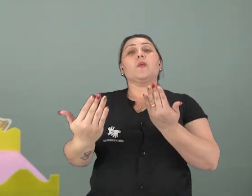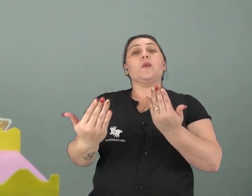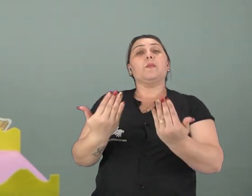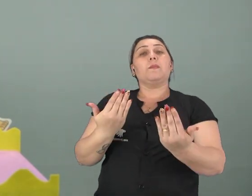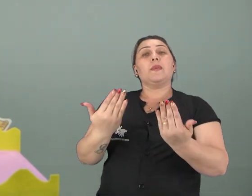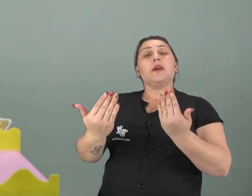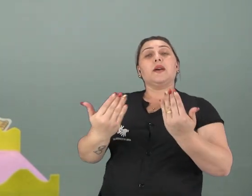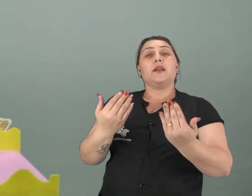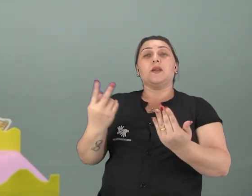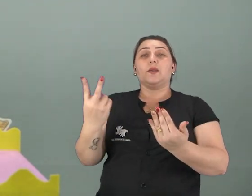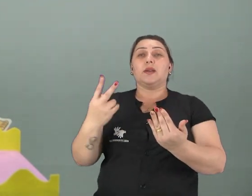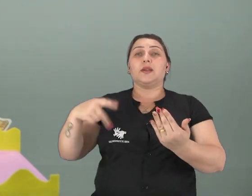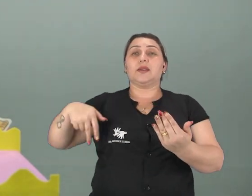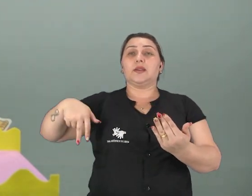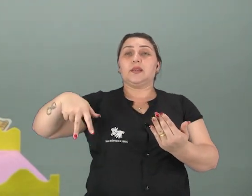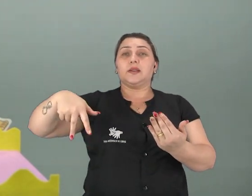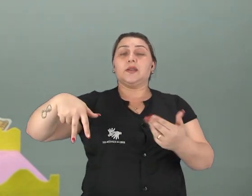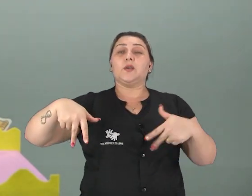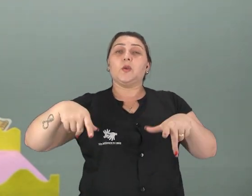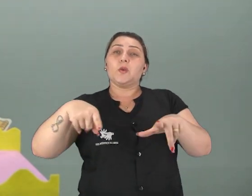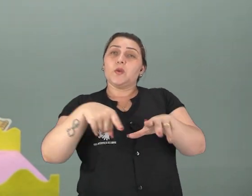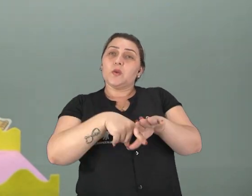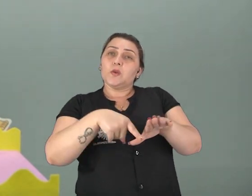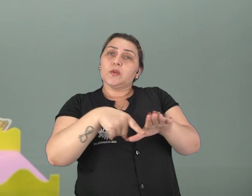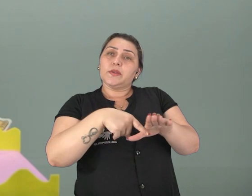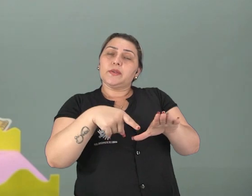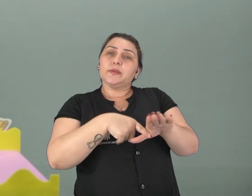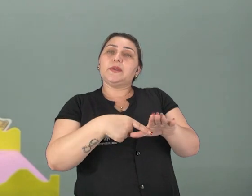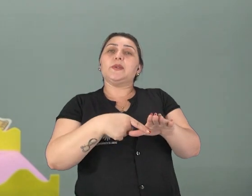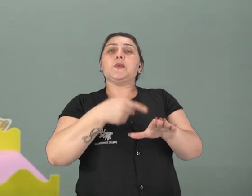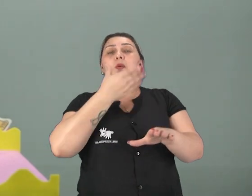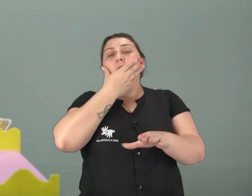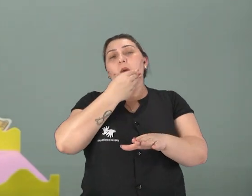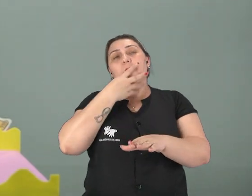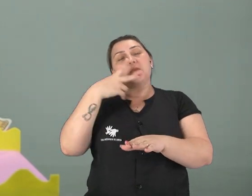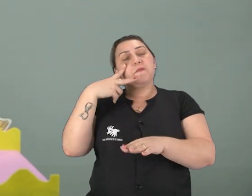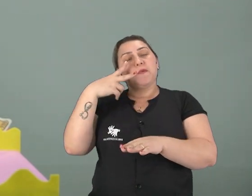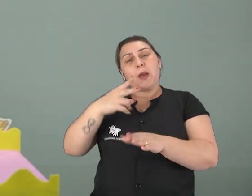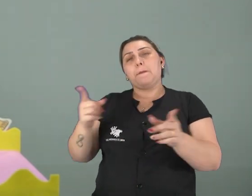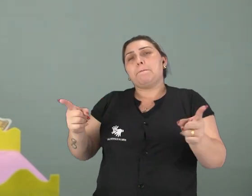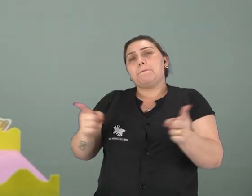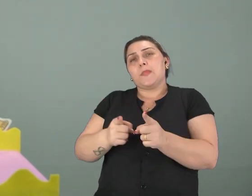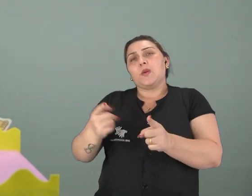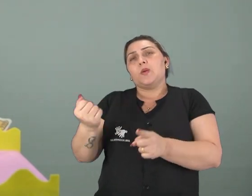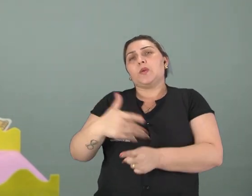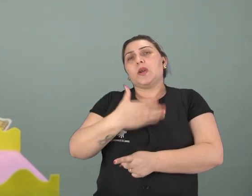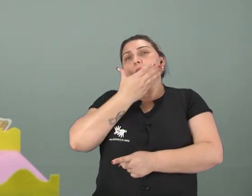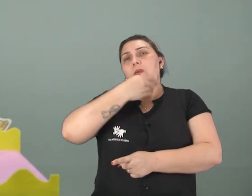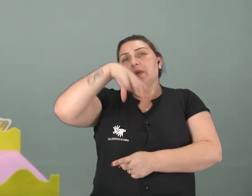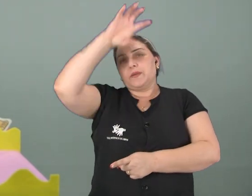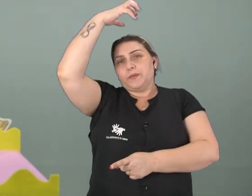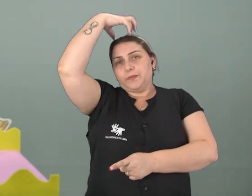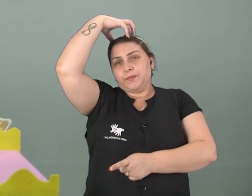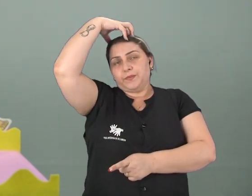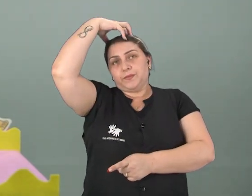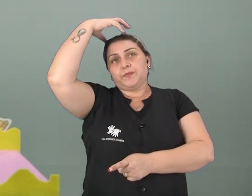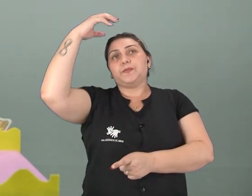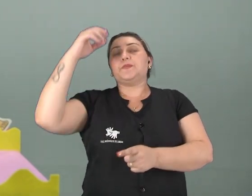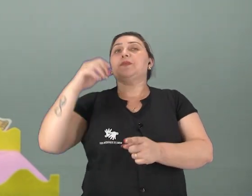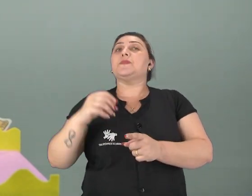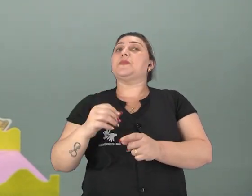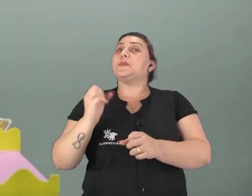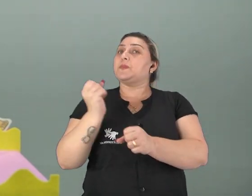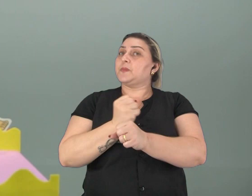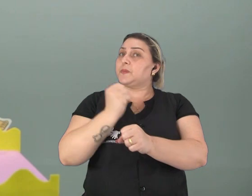comparando os passos, os pés, o carpinteiro viu que era bem menor que o rei. Então, o